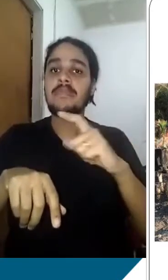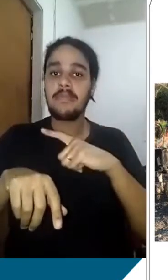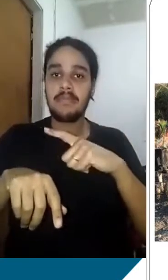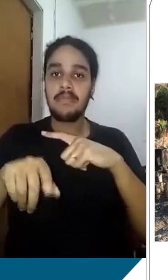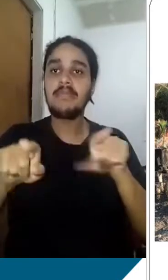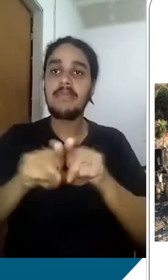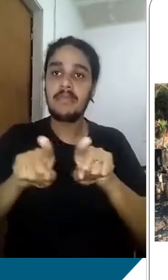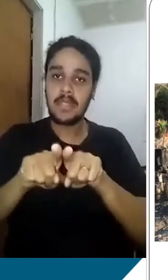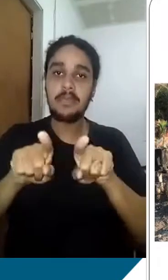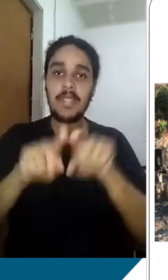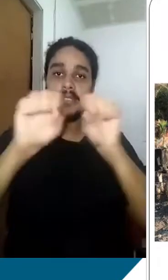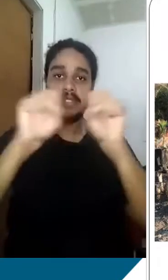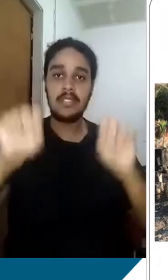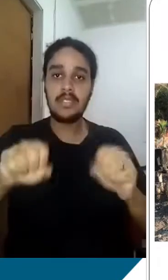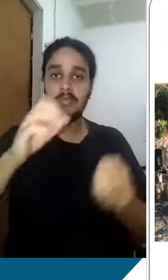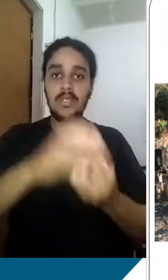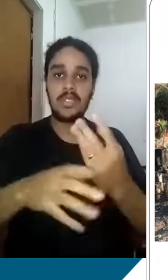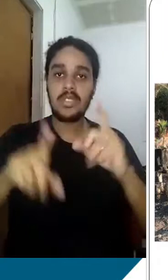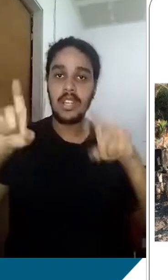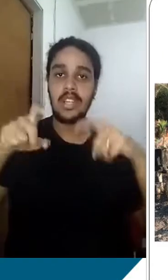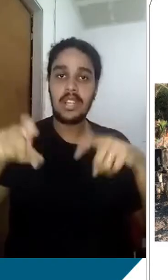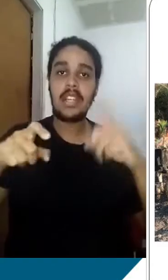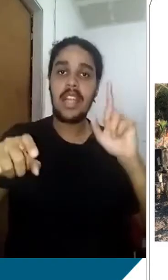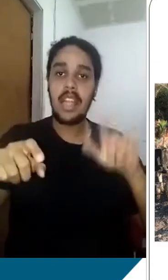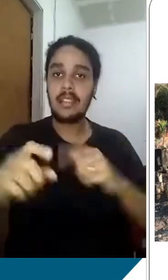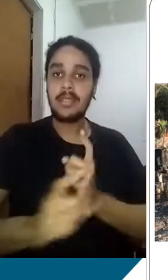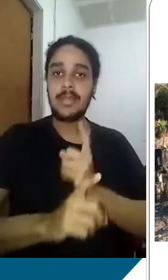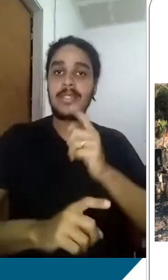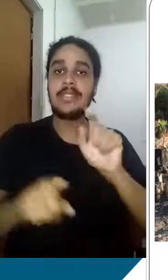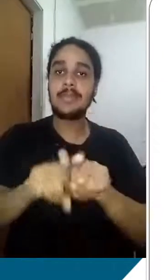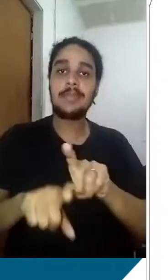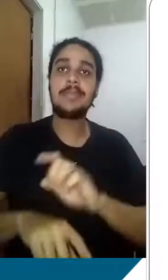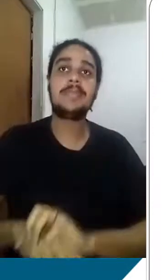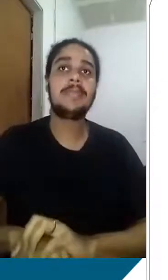esse tipo de sistema de produção agrícola é encontrado.